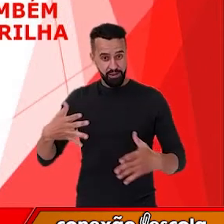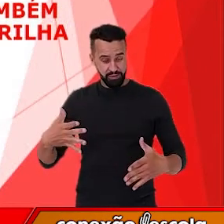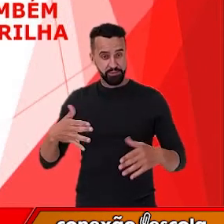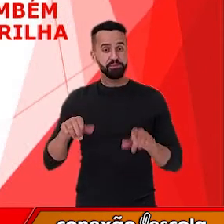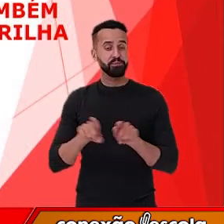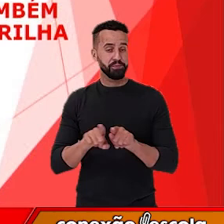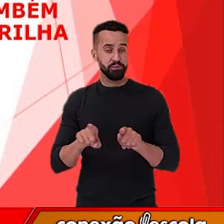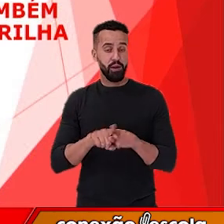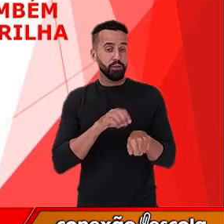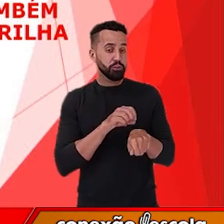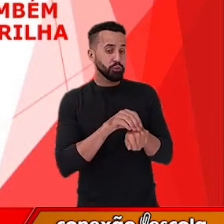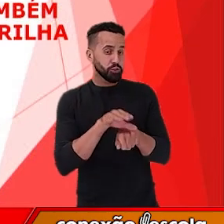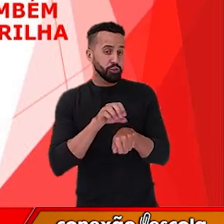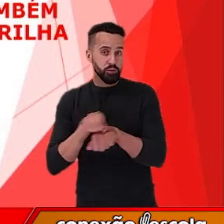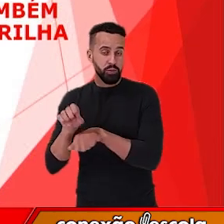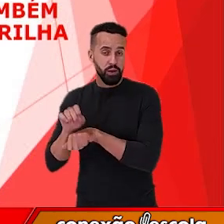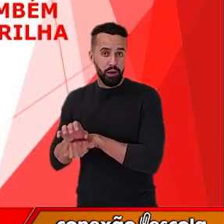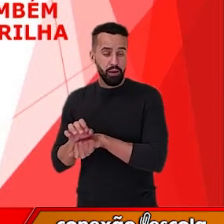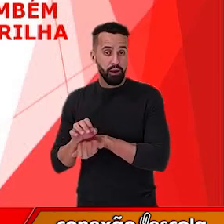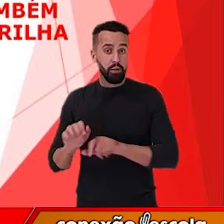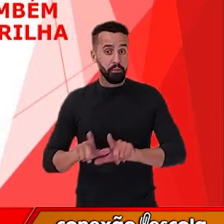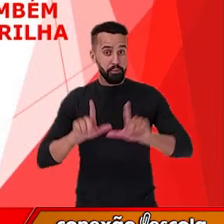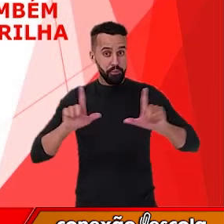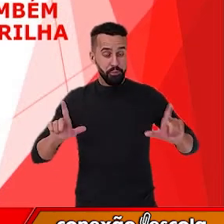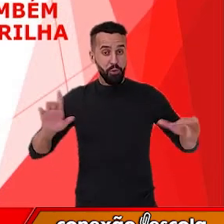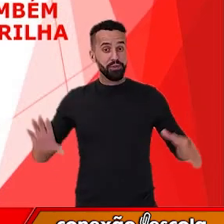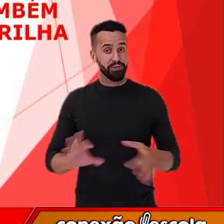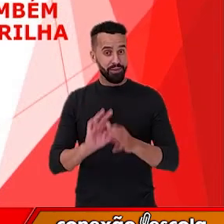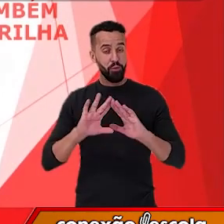E uma dica: lá no nosso portal tem